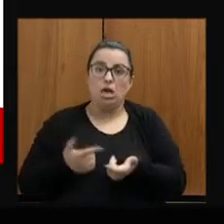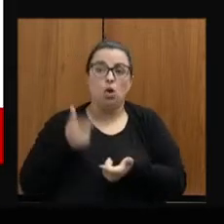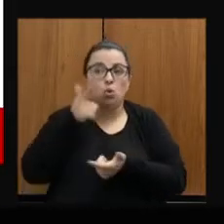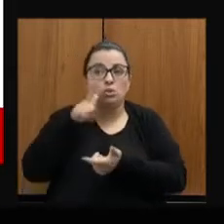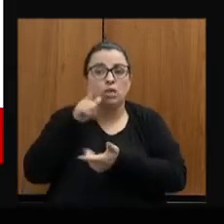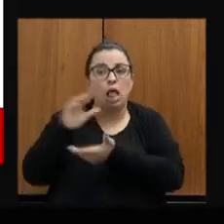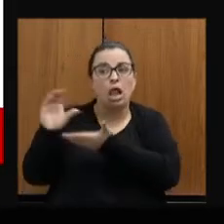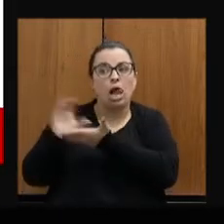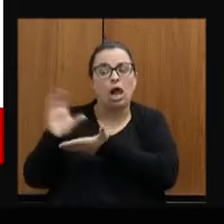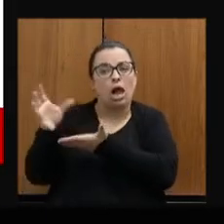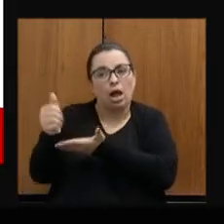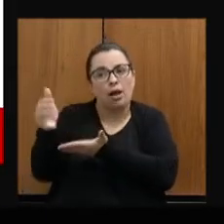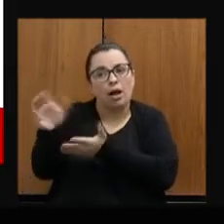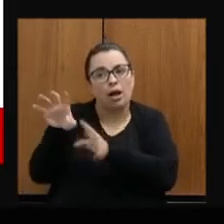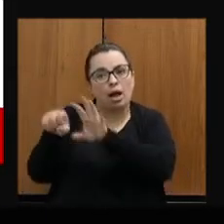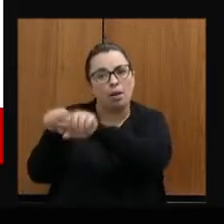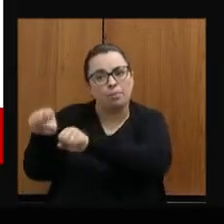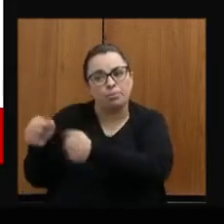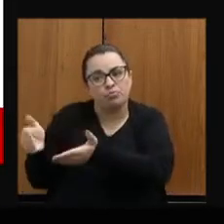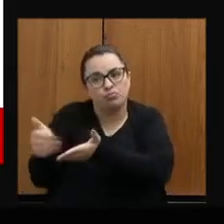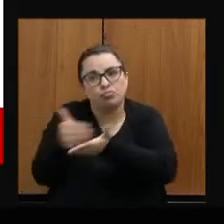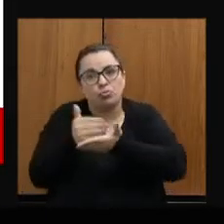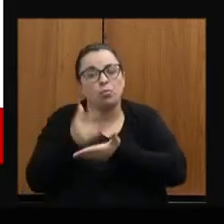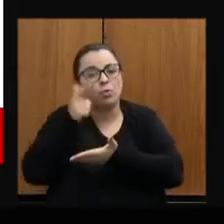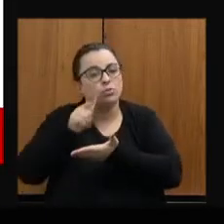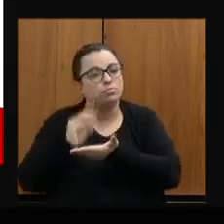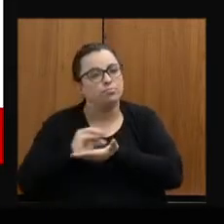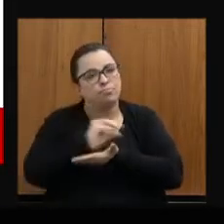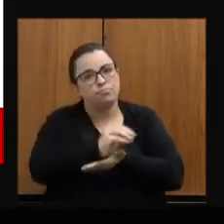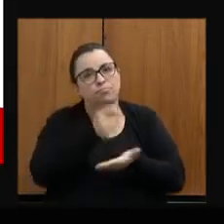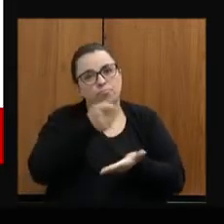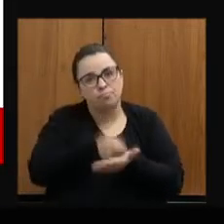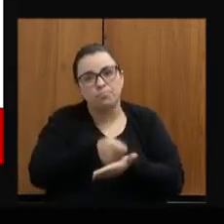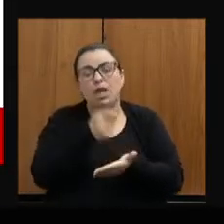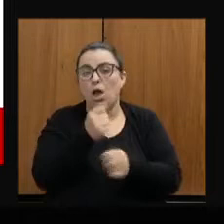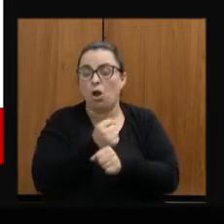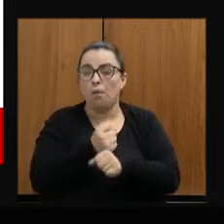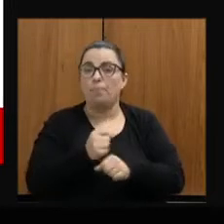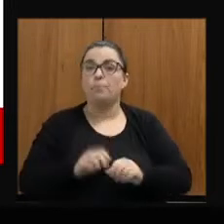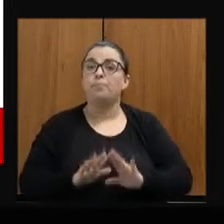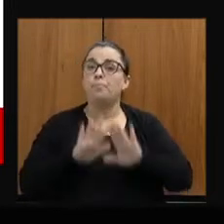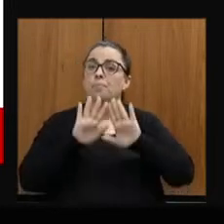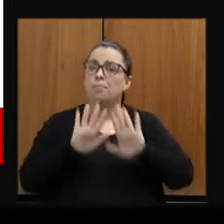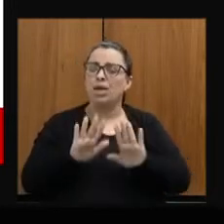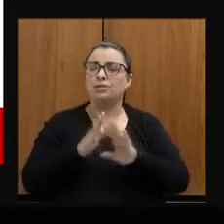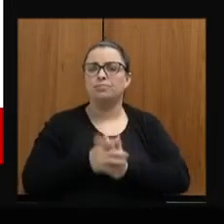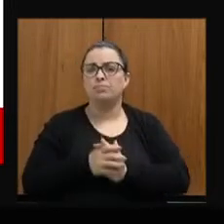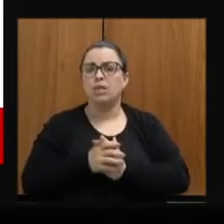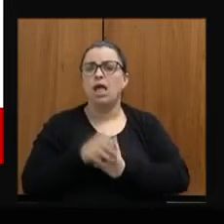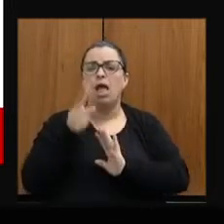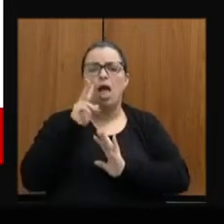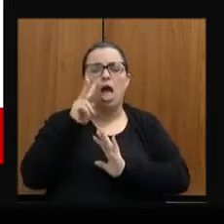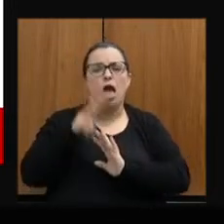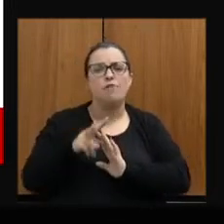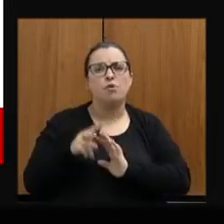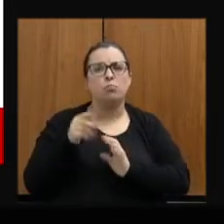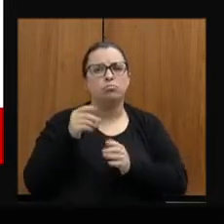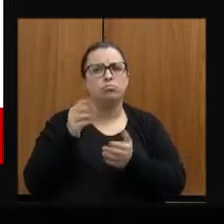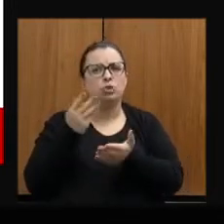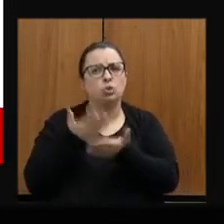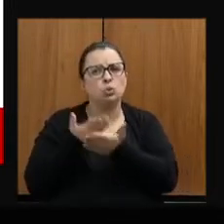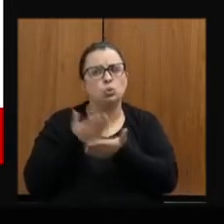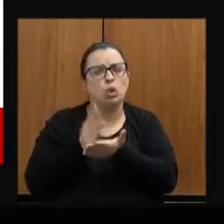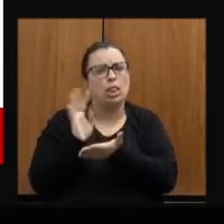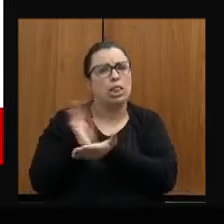disponíveis mas traçado proposto ele gera uma ineficiência de quinze por cento